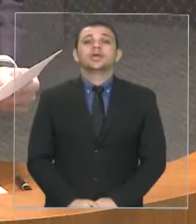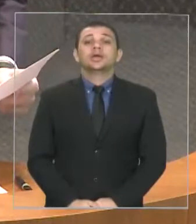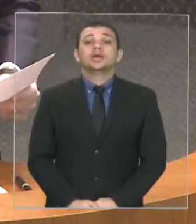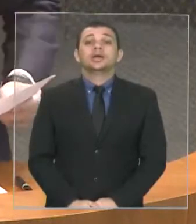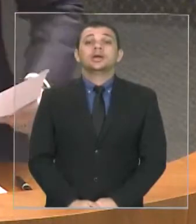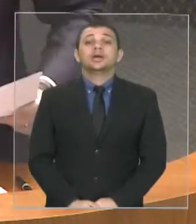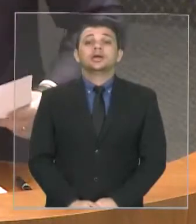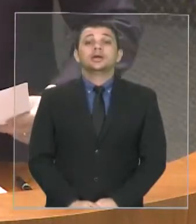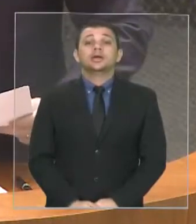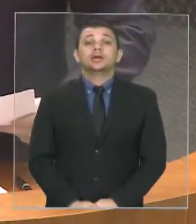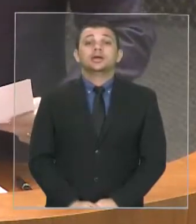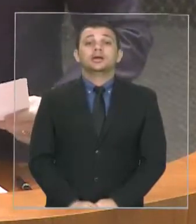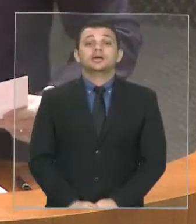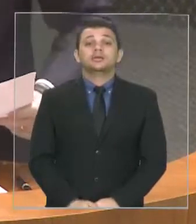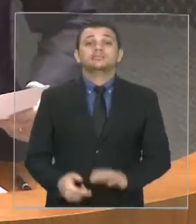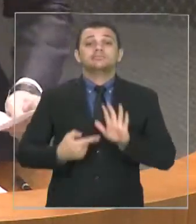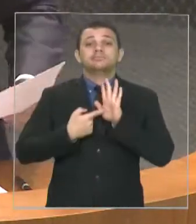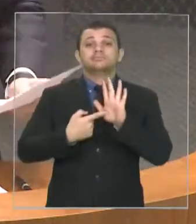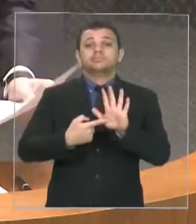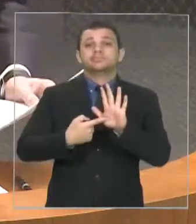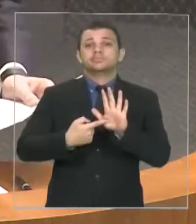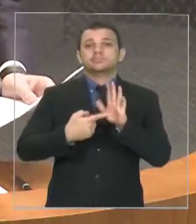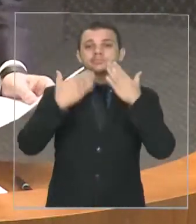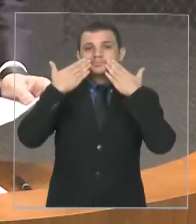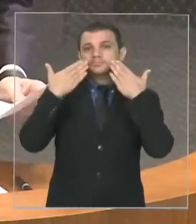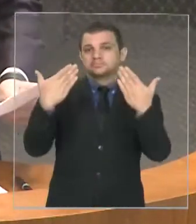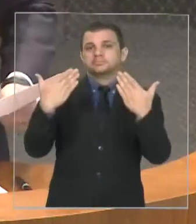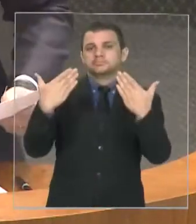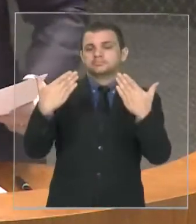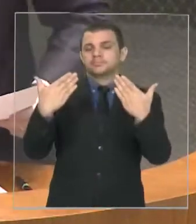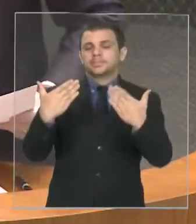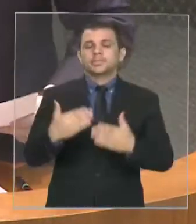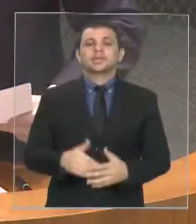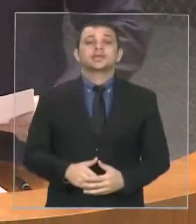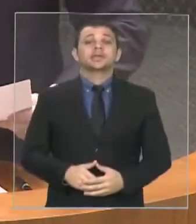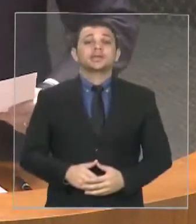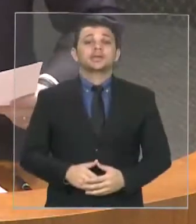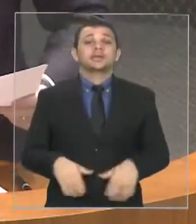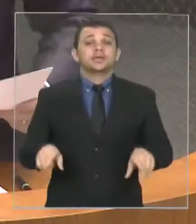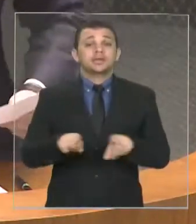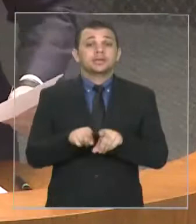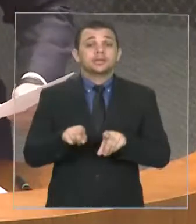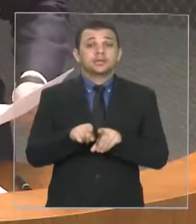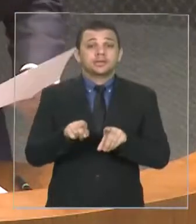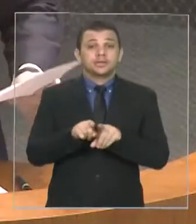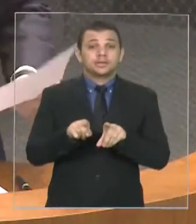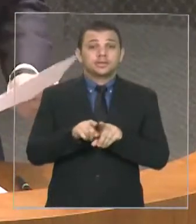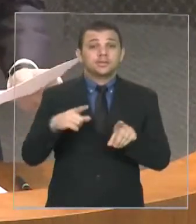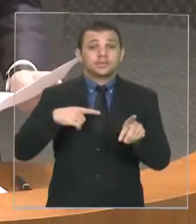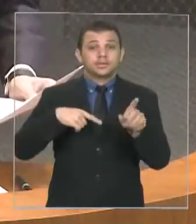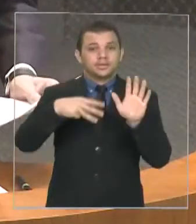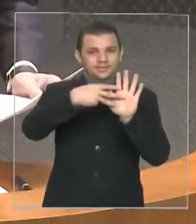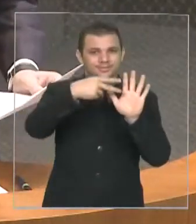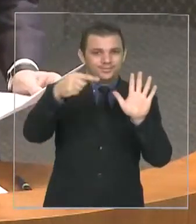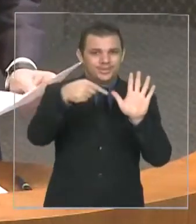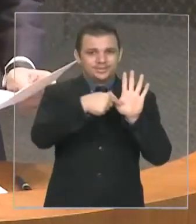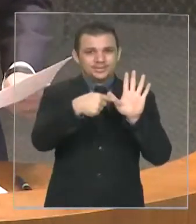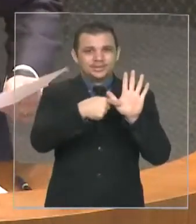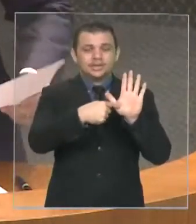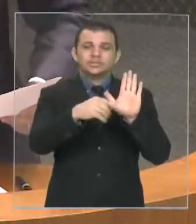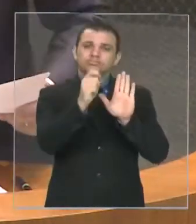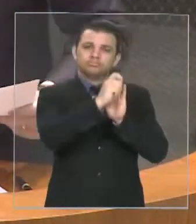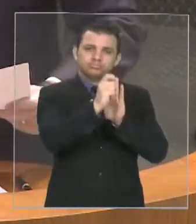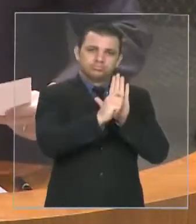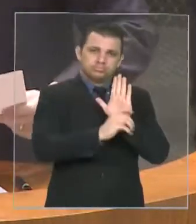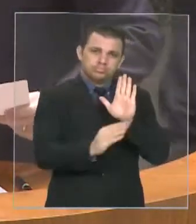ele é tão midiático, mas tão midiático, que até mesmo na ementa da medida provisória, ele